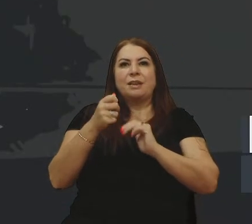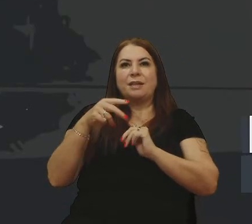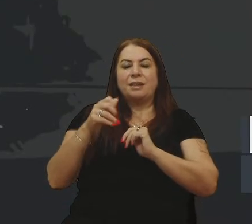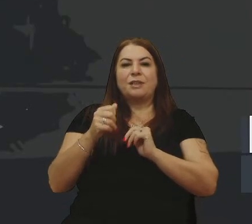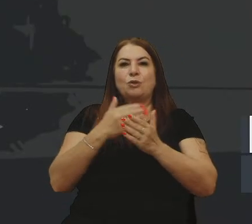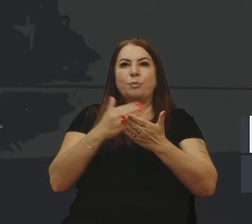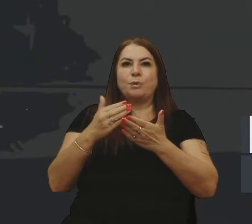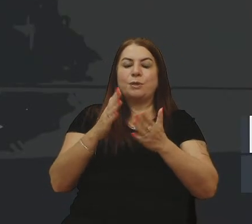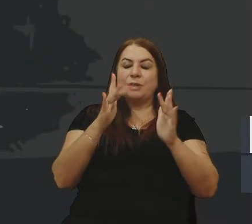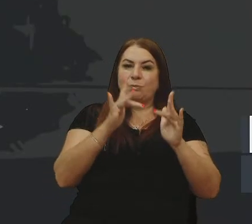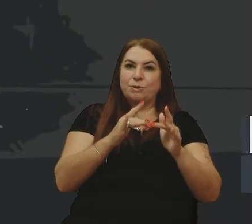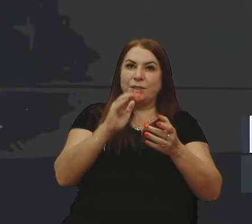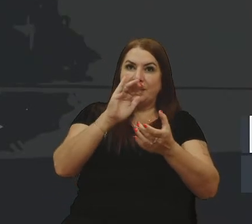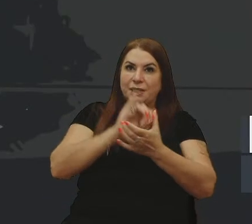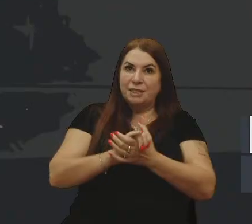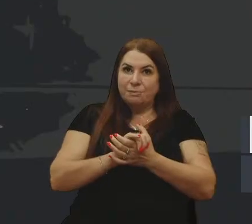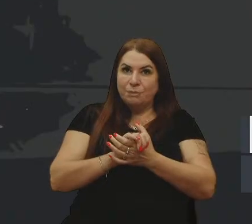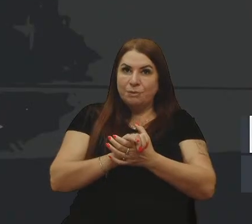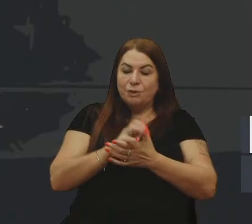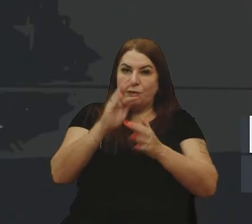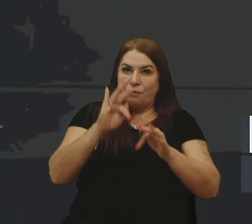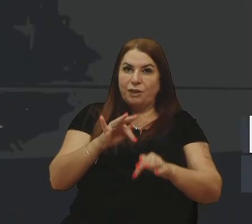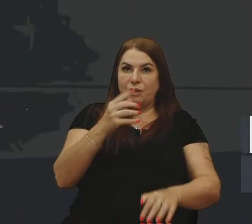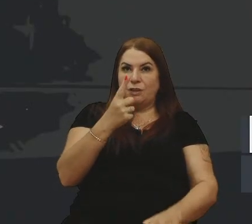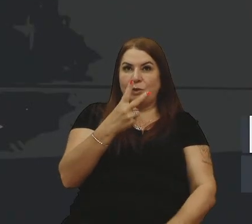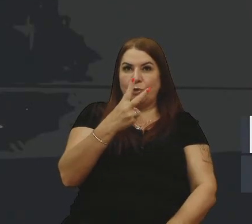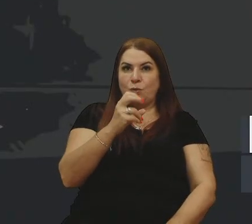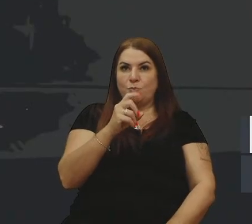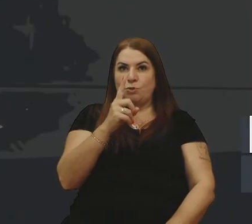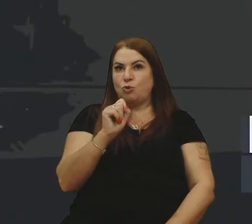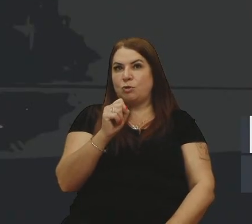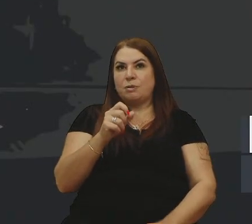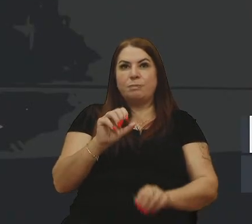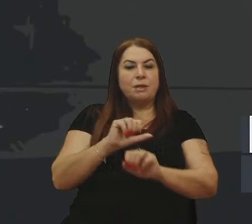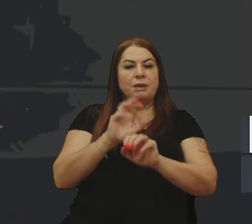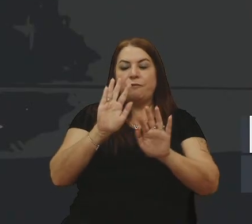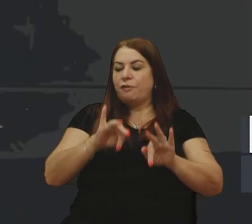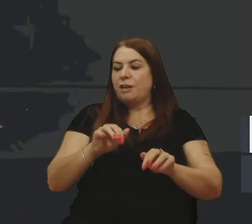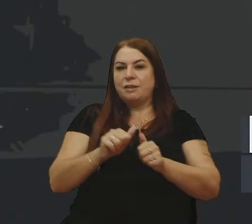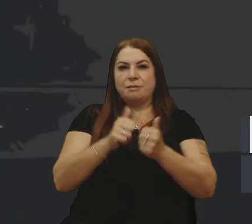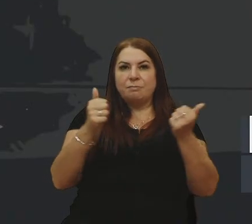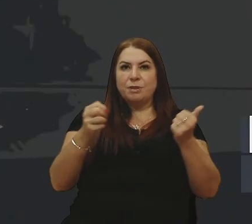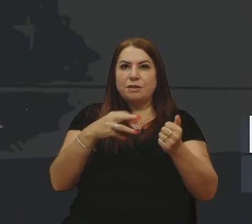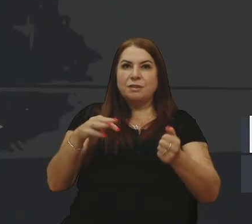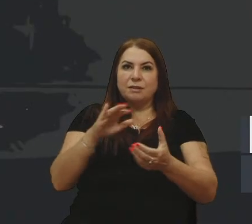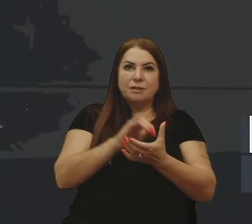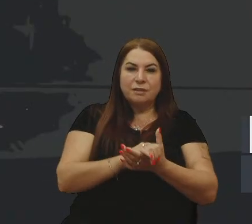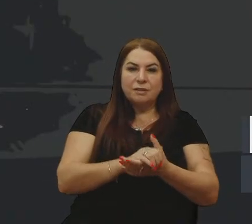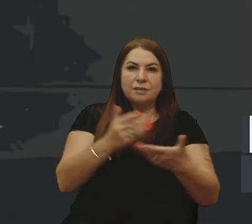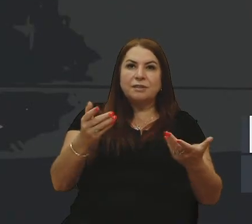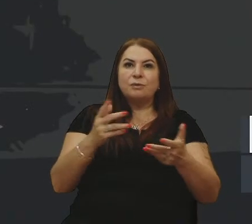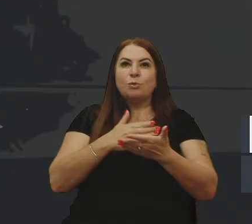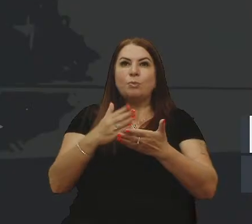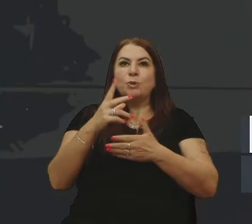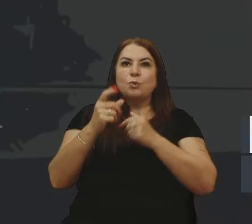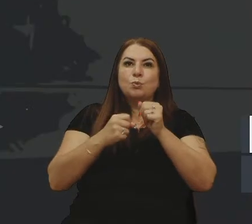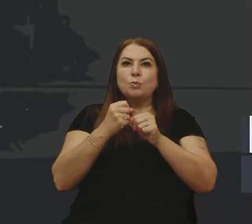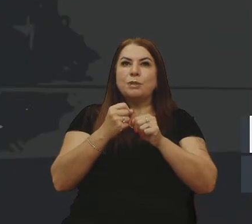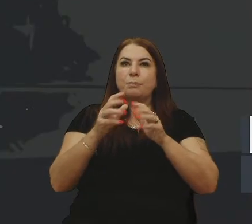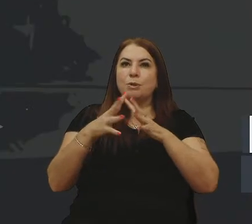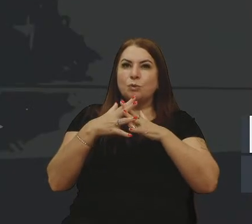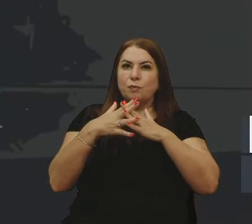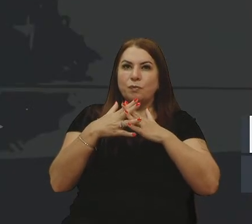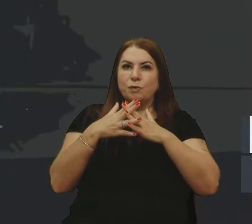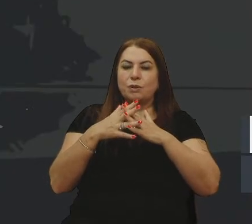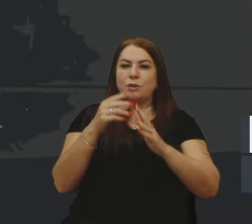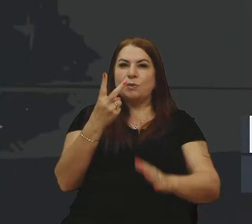começamos como namorados, casamos. Ao final de 2018, a gente decide romper o casamento. E aí a gente passa um ano um pouco mais conturbado, que é o ano